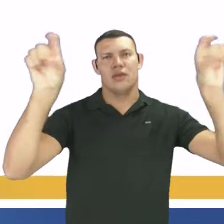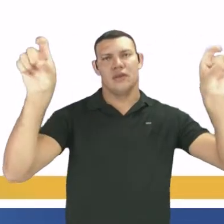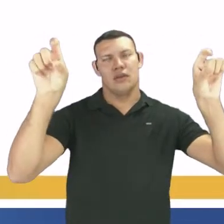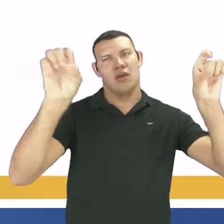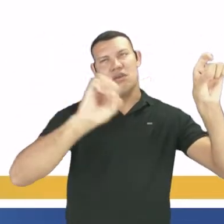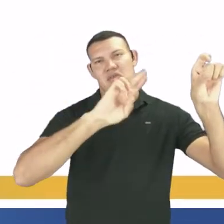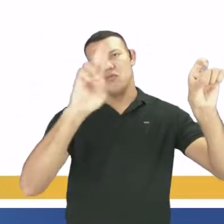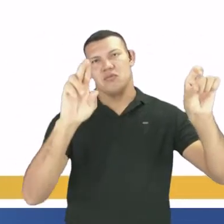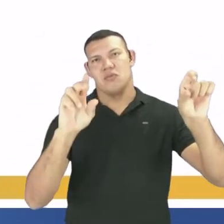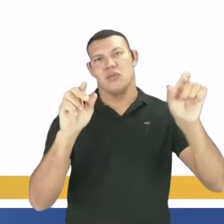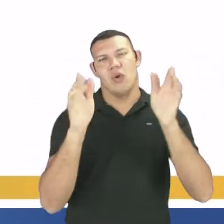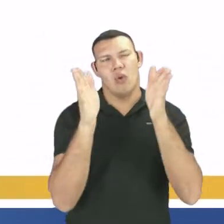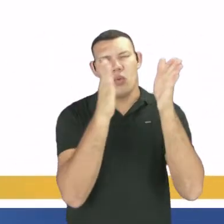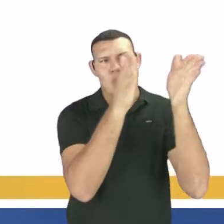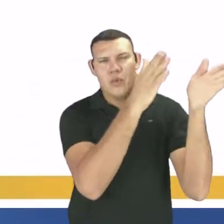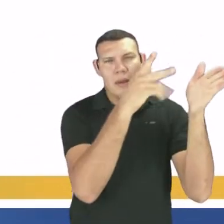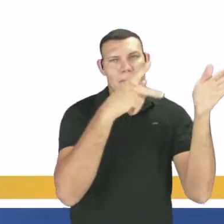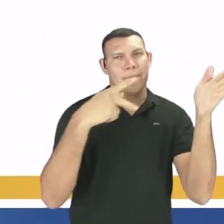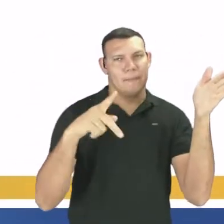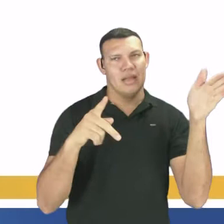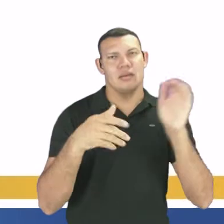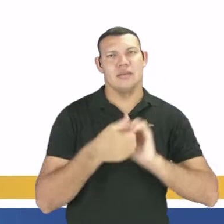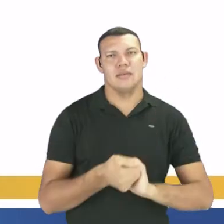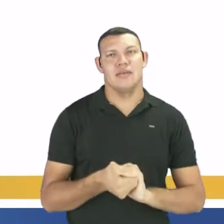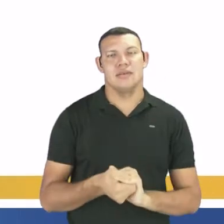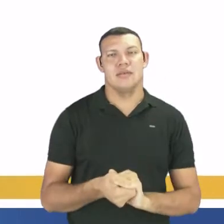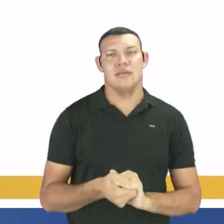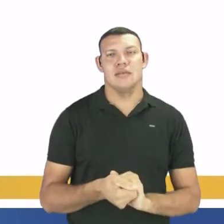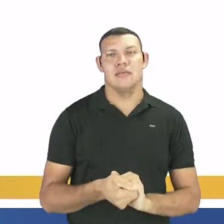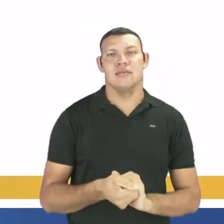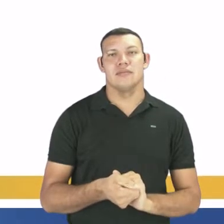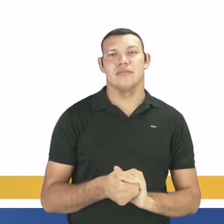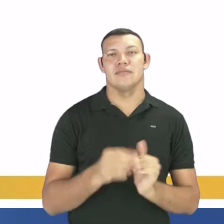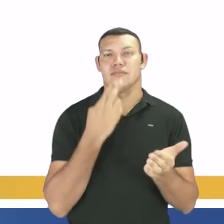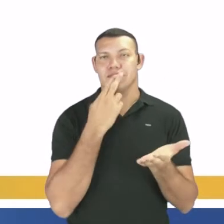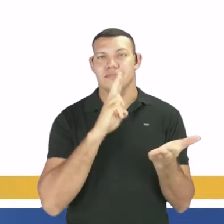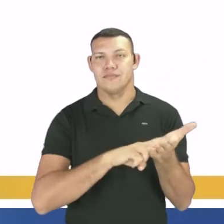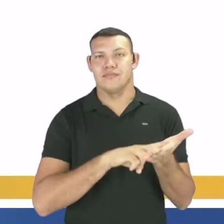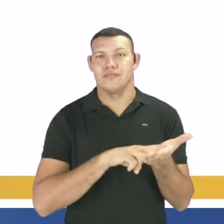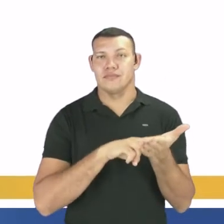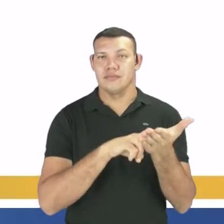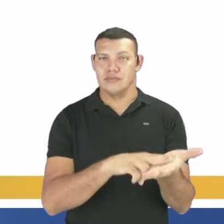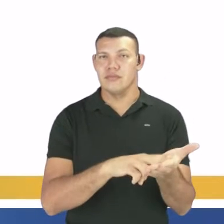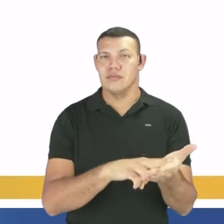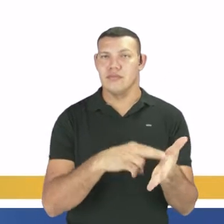da página com algum indicativo como carta ao leitor.